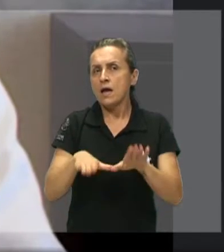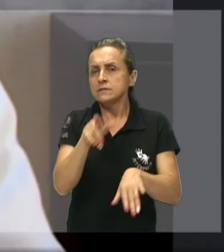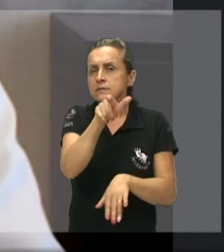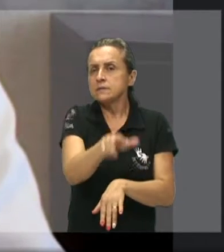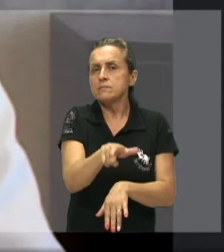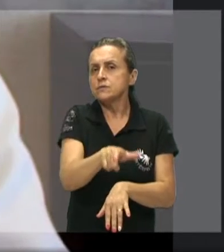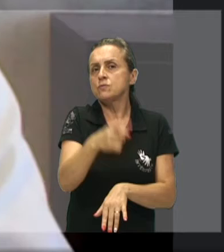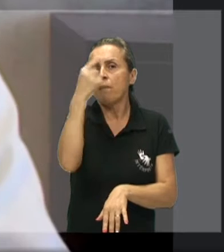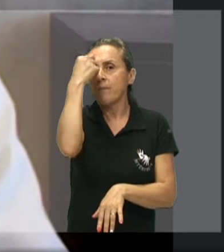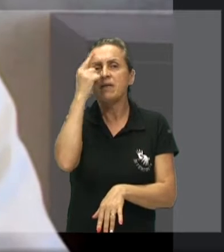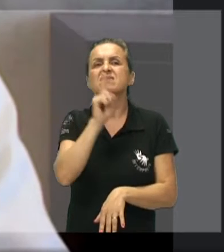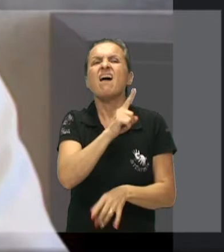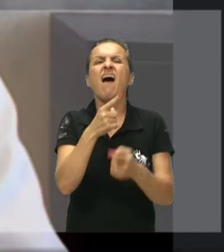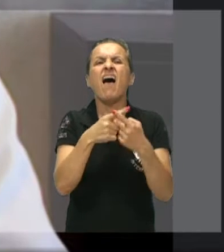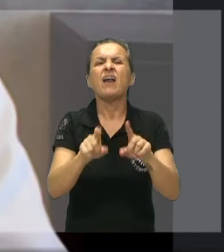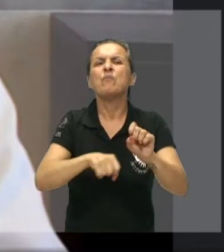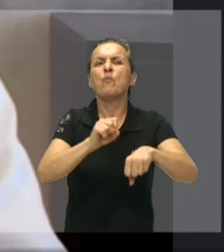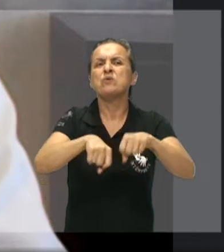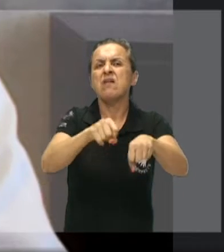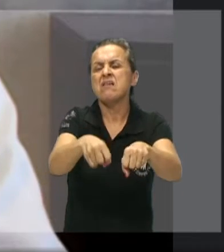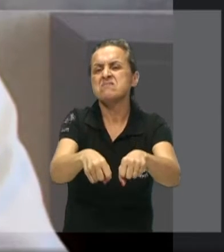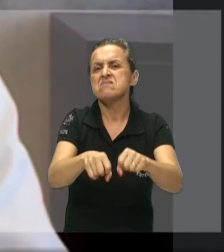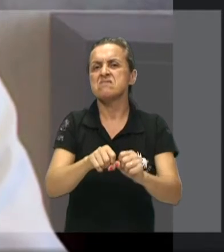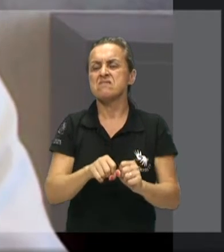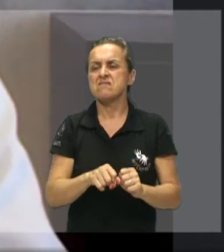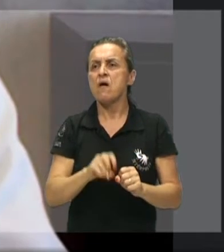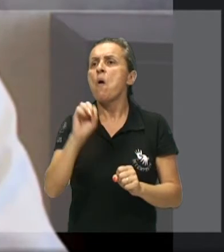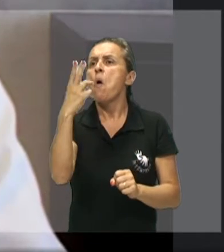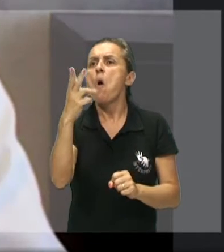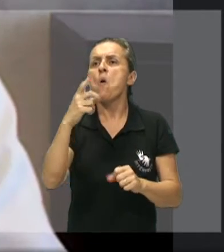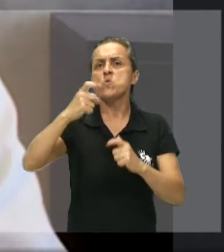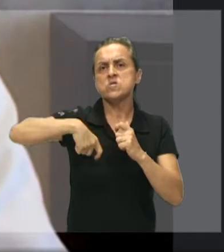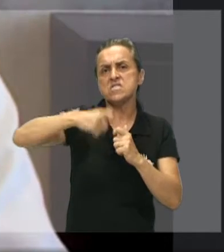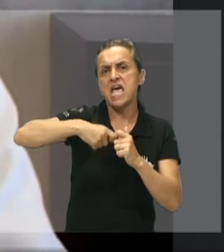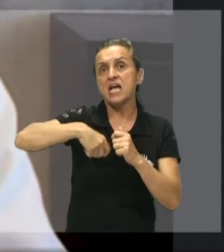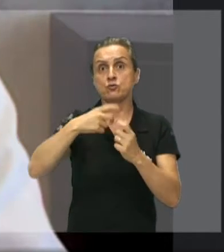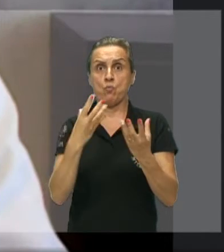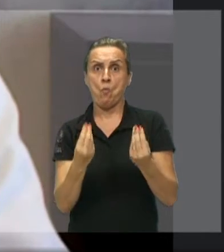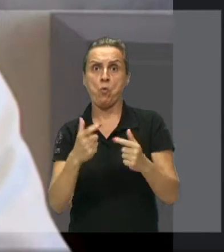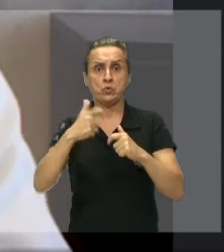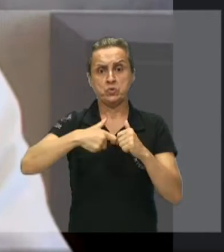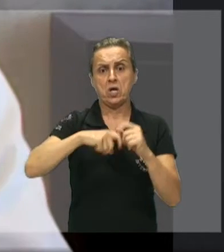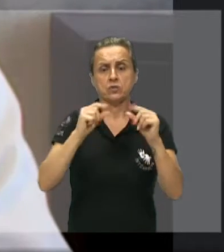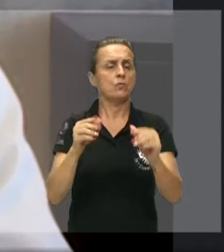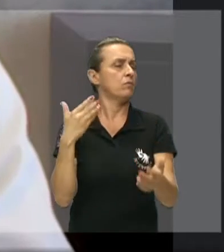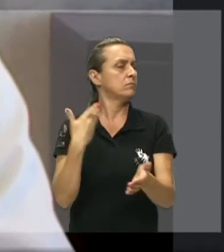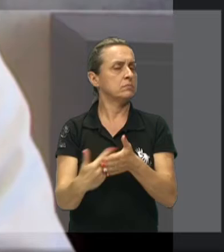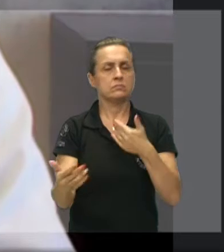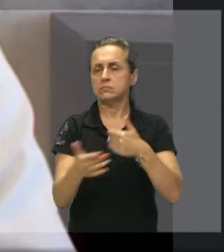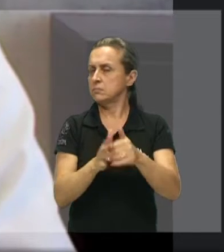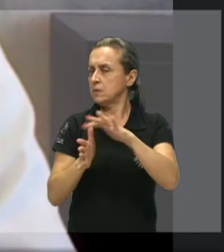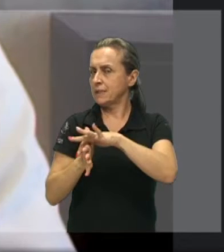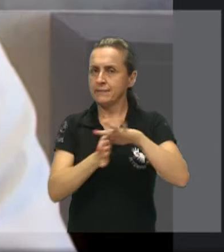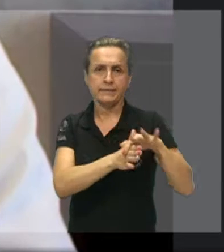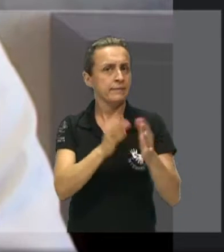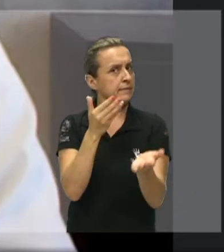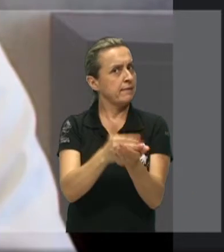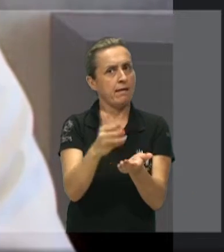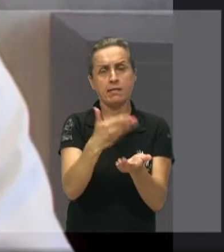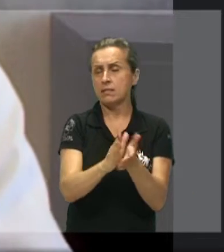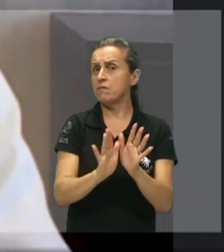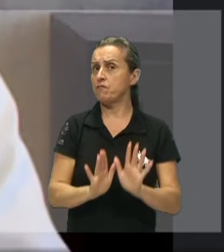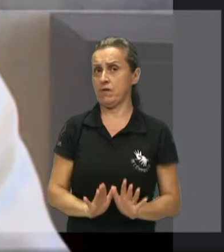andar de bicicleta, tem mais relação, tem menos relação sexual, vai impactar? Não, nada disso impacta. Existe um